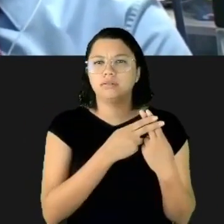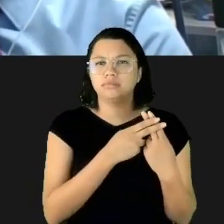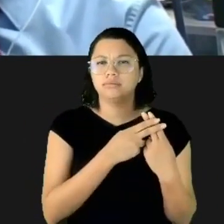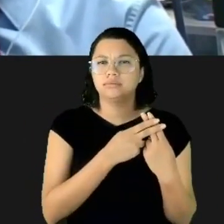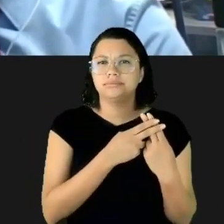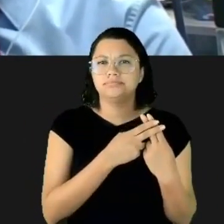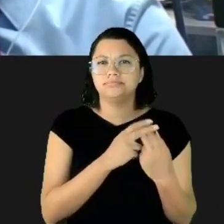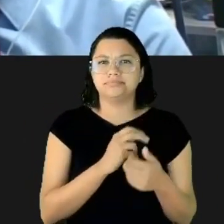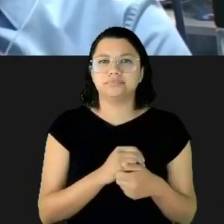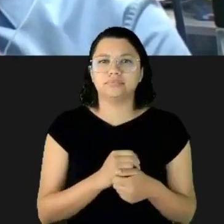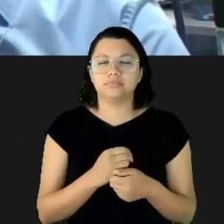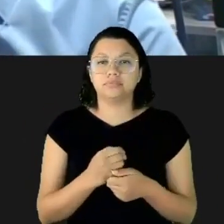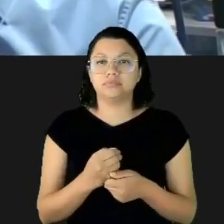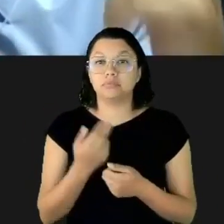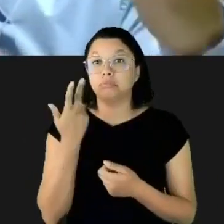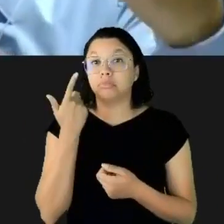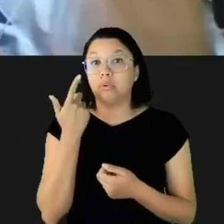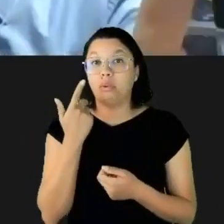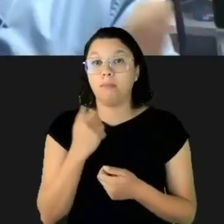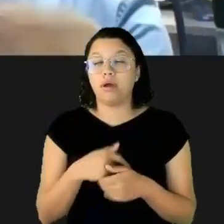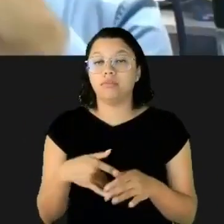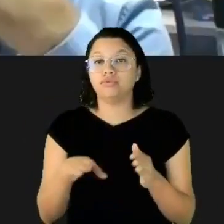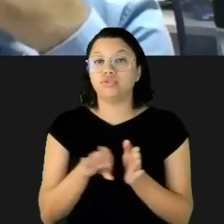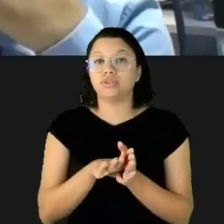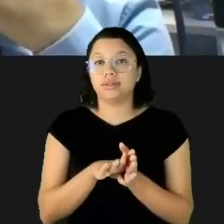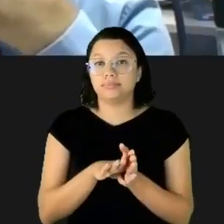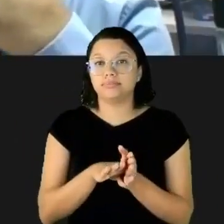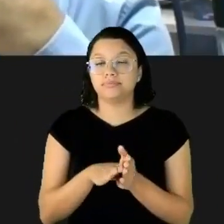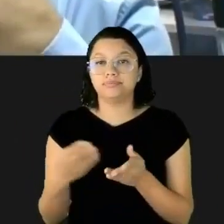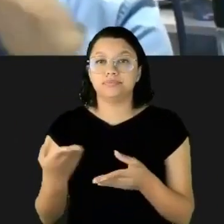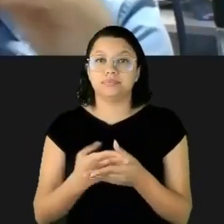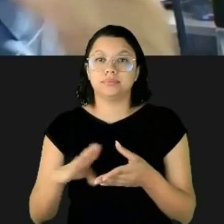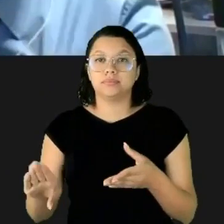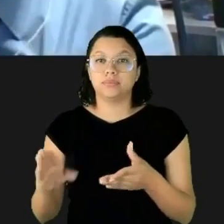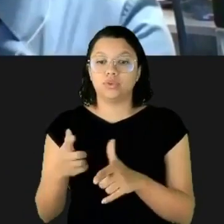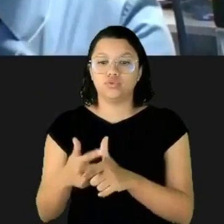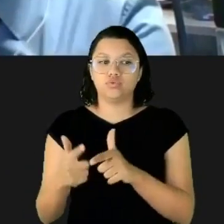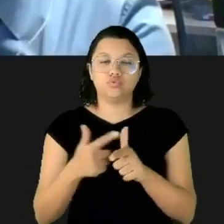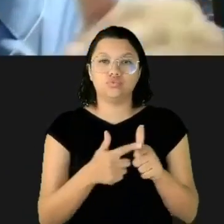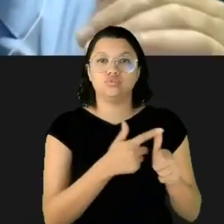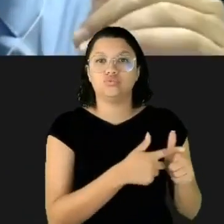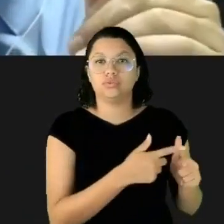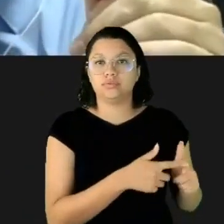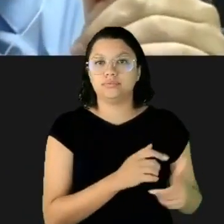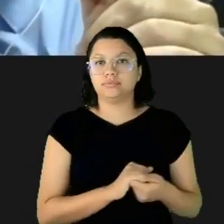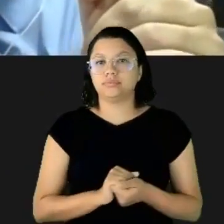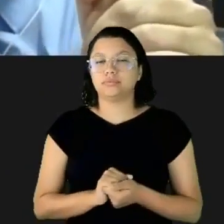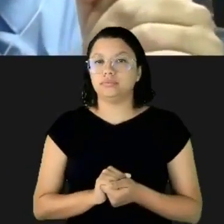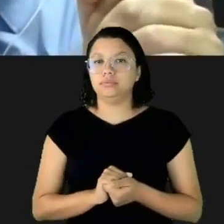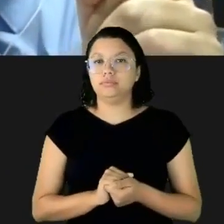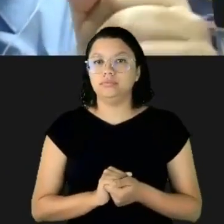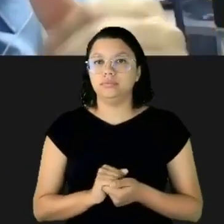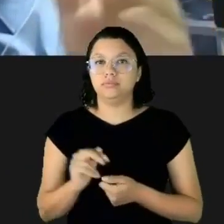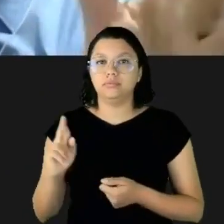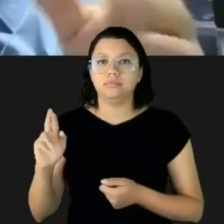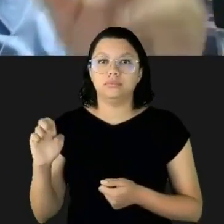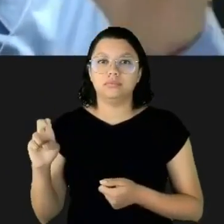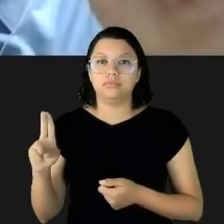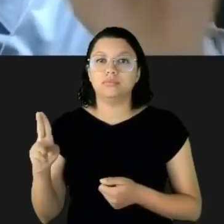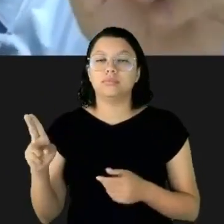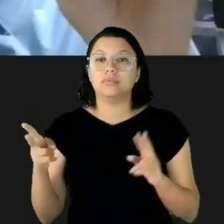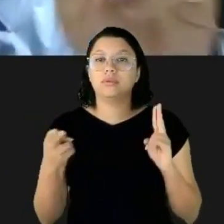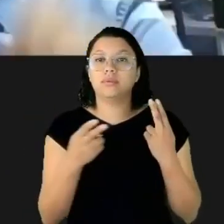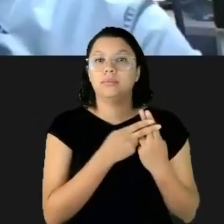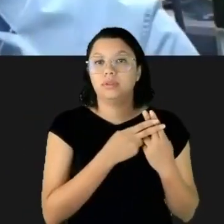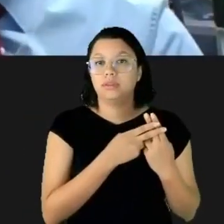é muito comum chegar o processo distribuído lá com réu